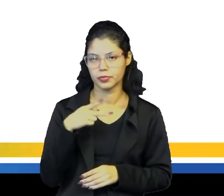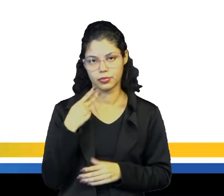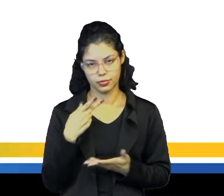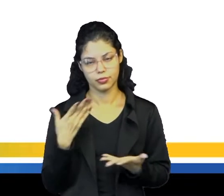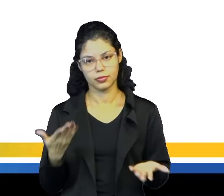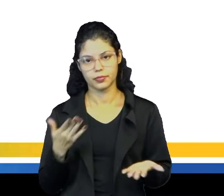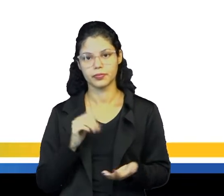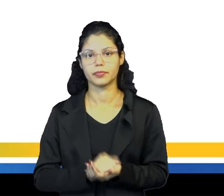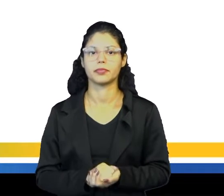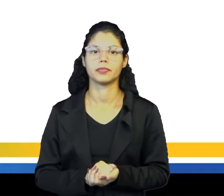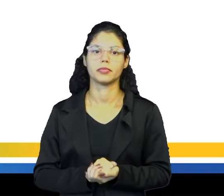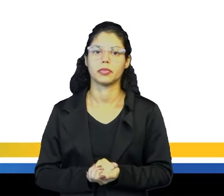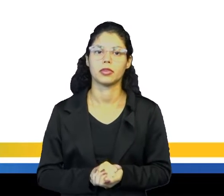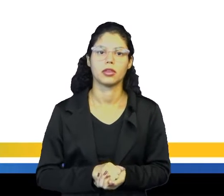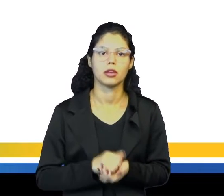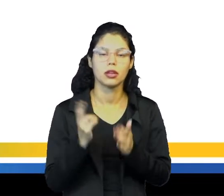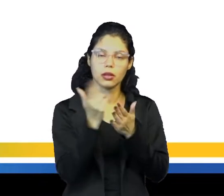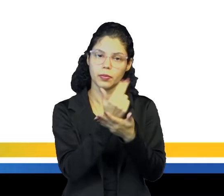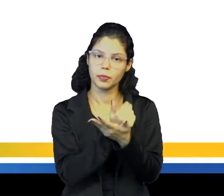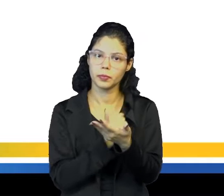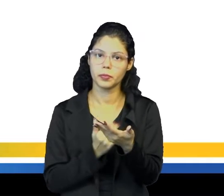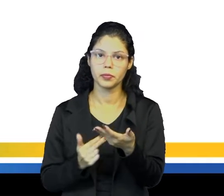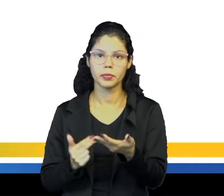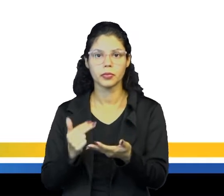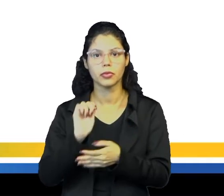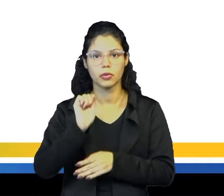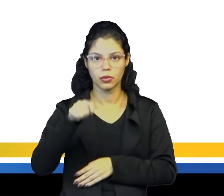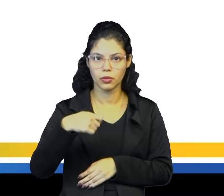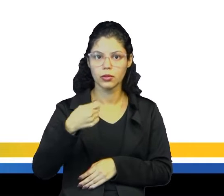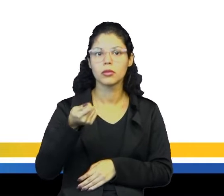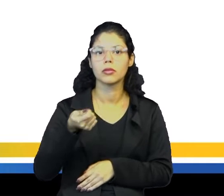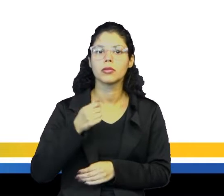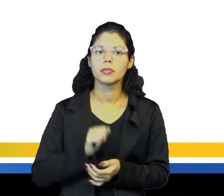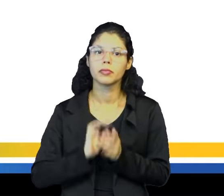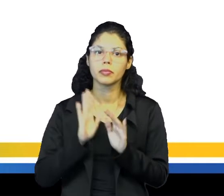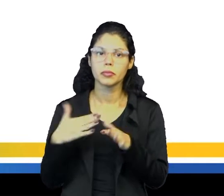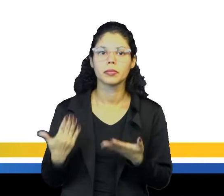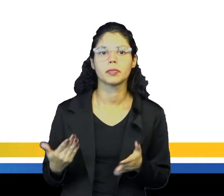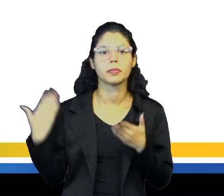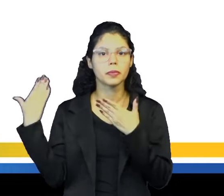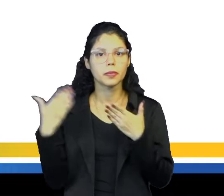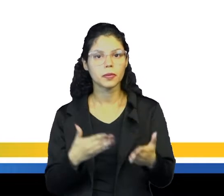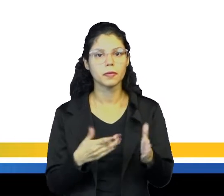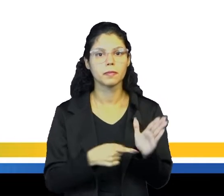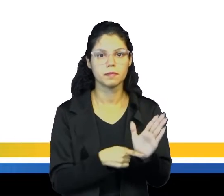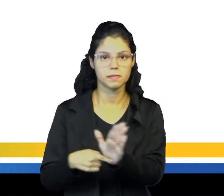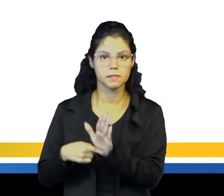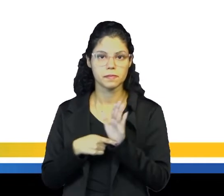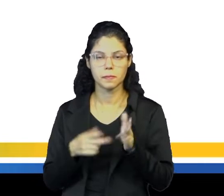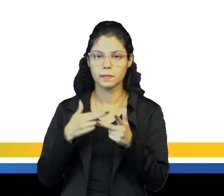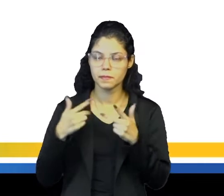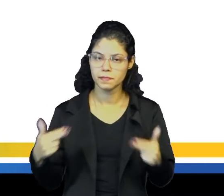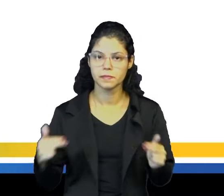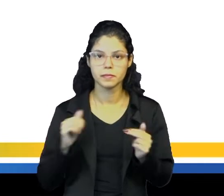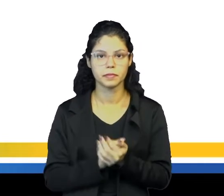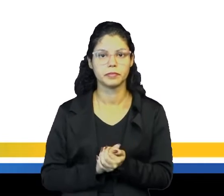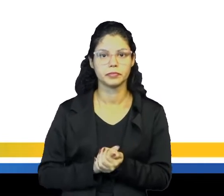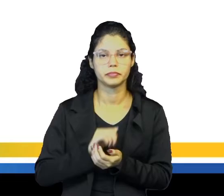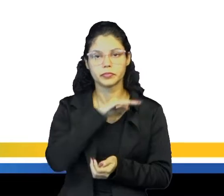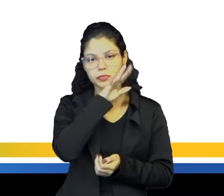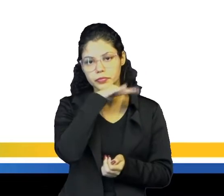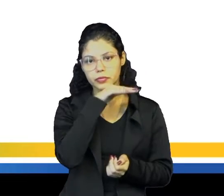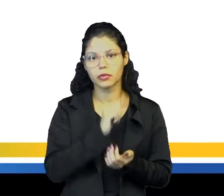né? Essas pinturas eram desenhadas ali símbolos, né, os quais objetivavam representar coisas, né, quer